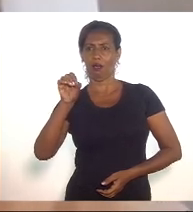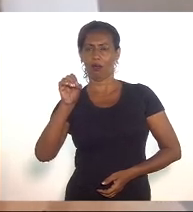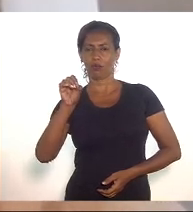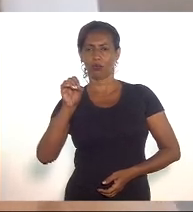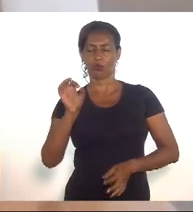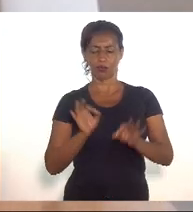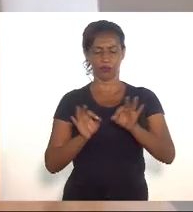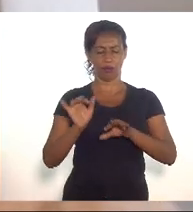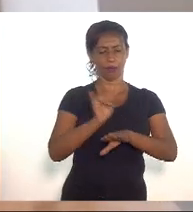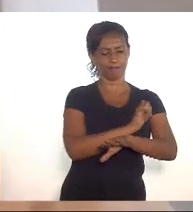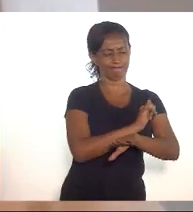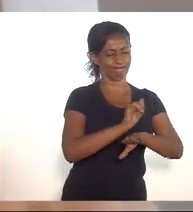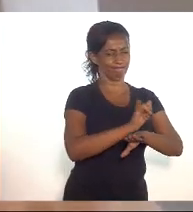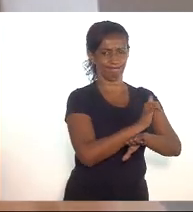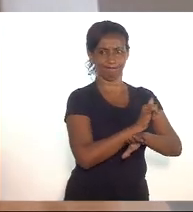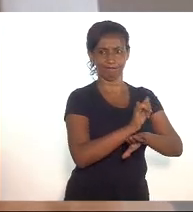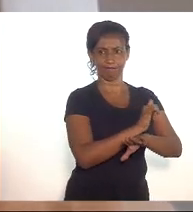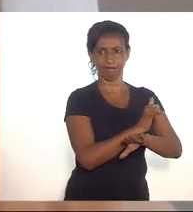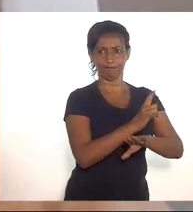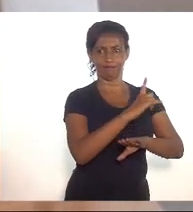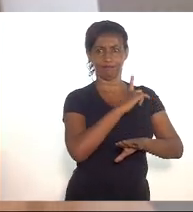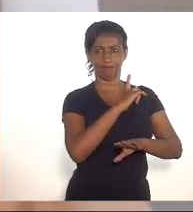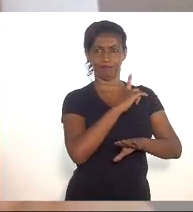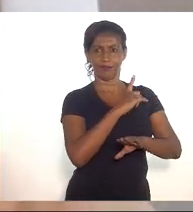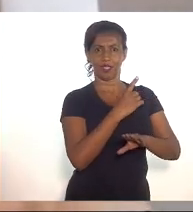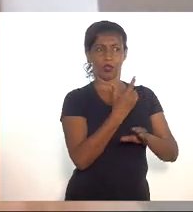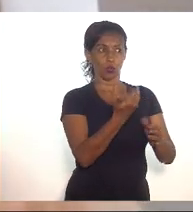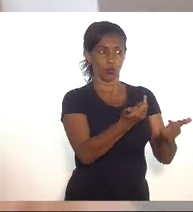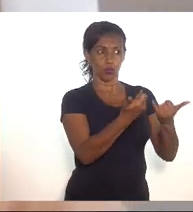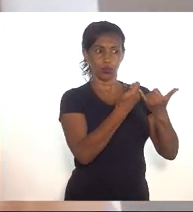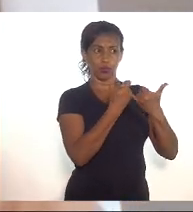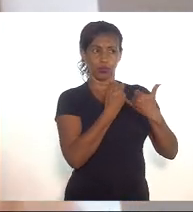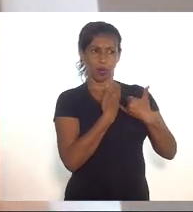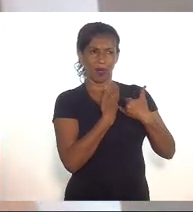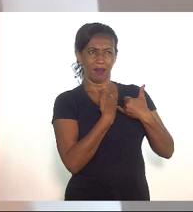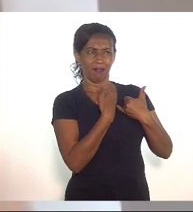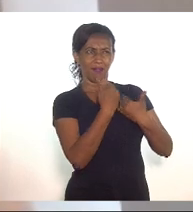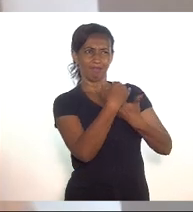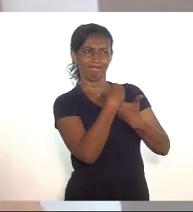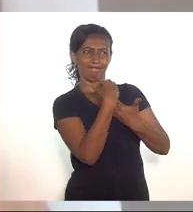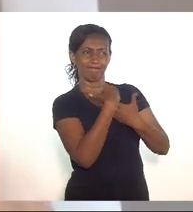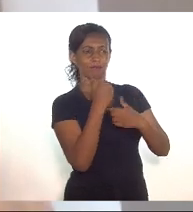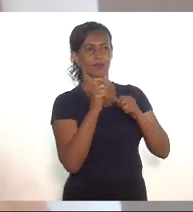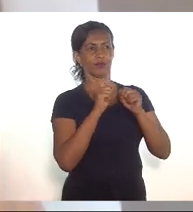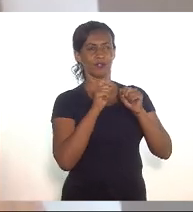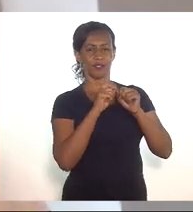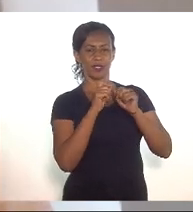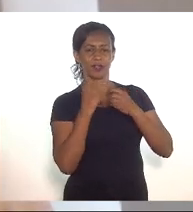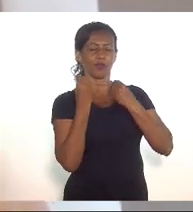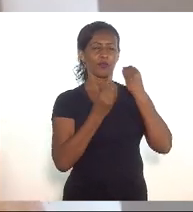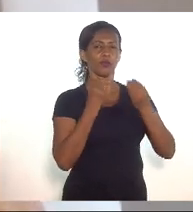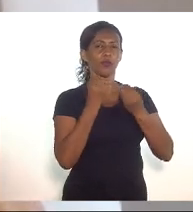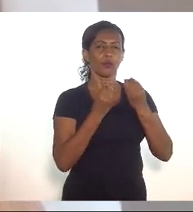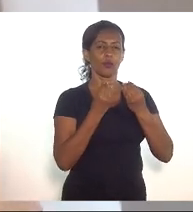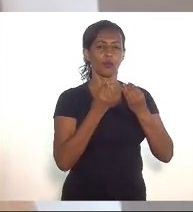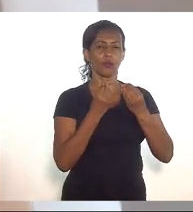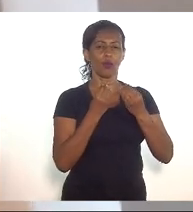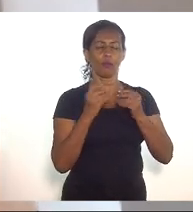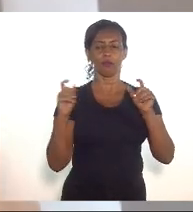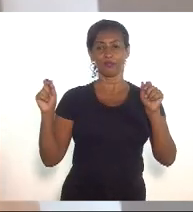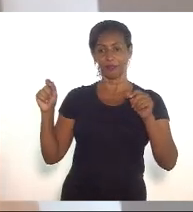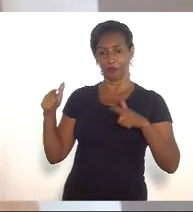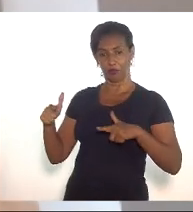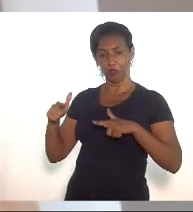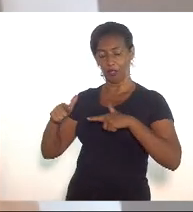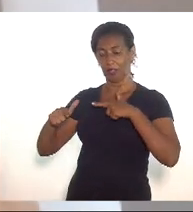planejamento estratégico, nos orientou a fazer foi construir,